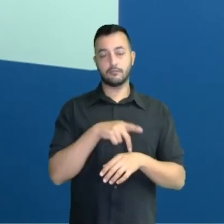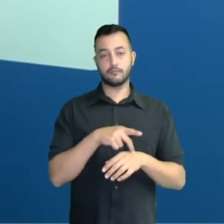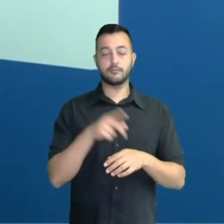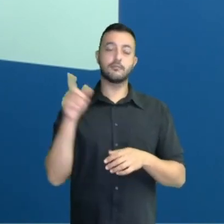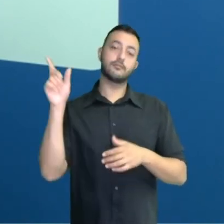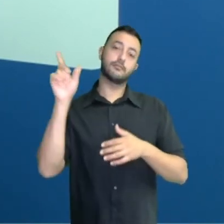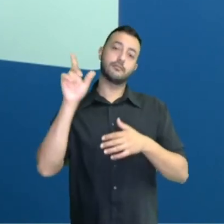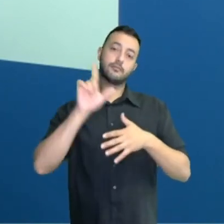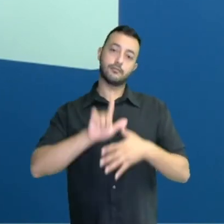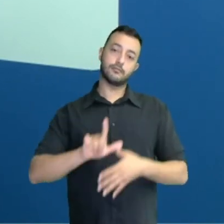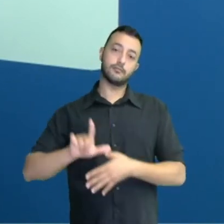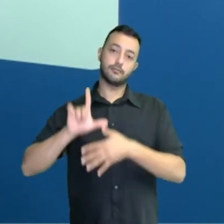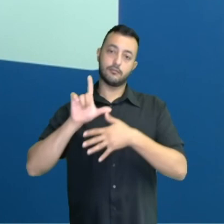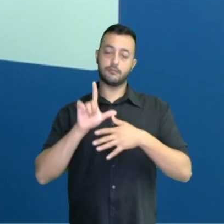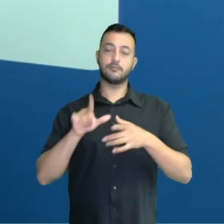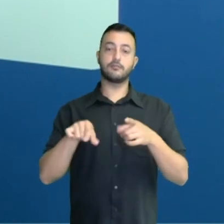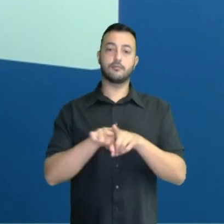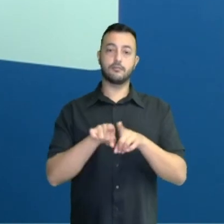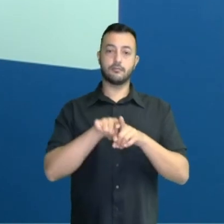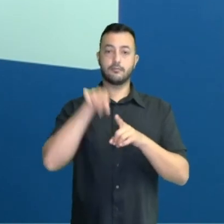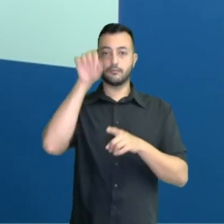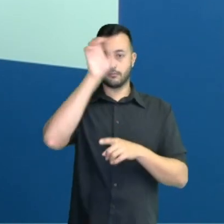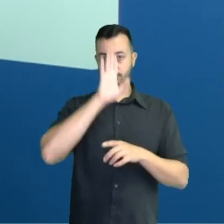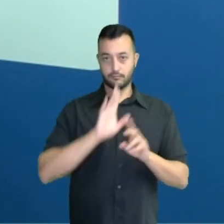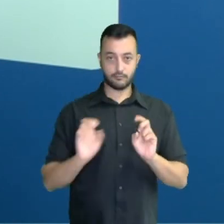América Latina, incluindo o nosso Brasil.